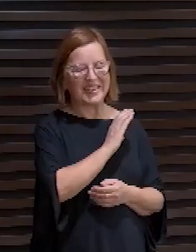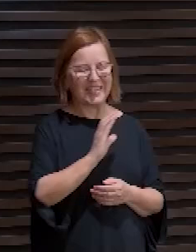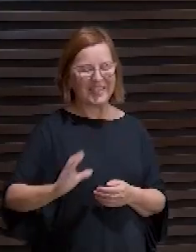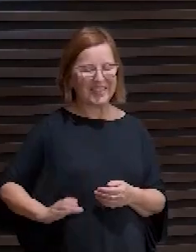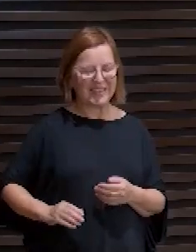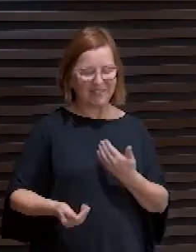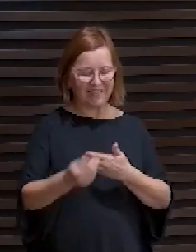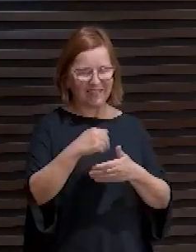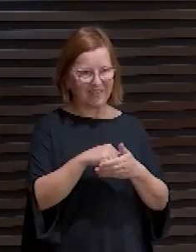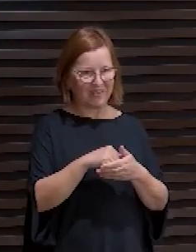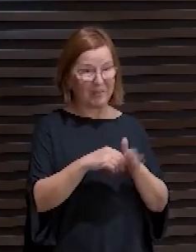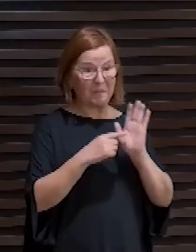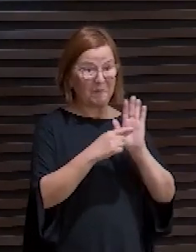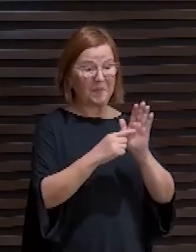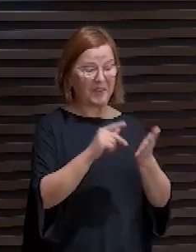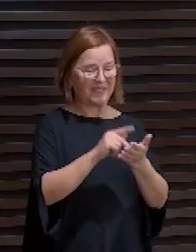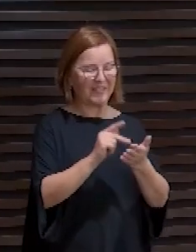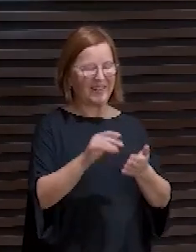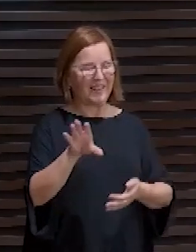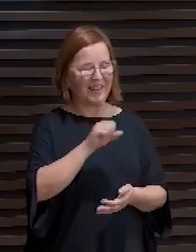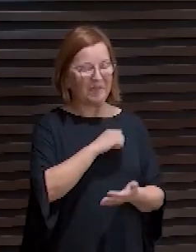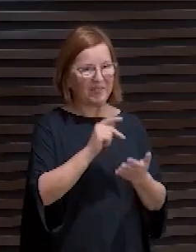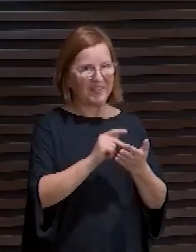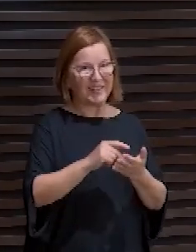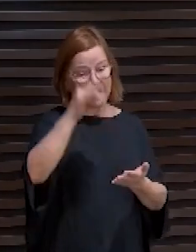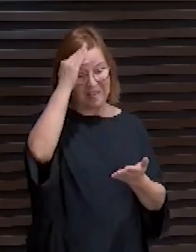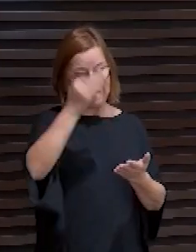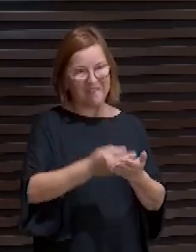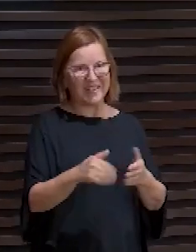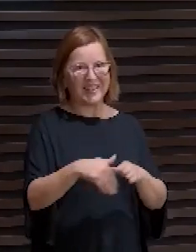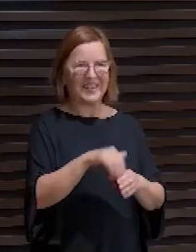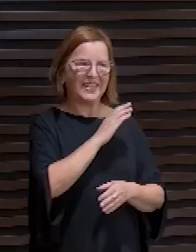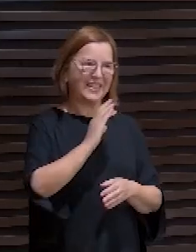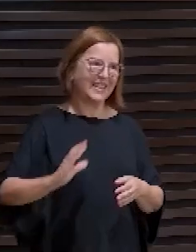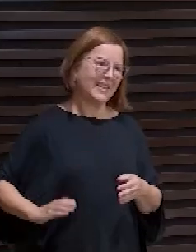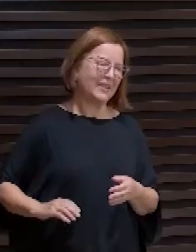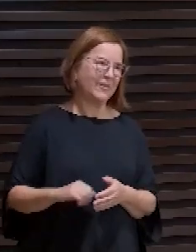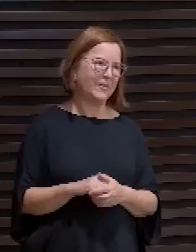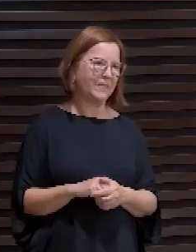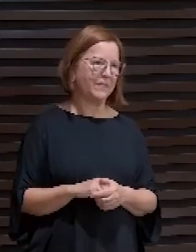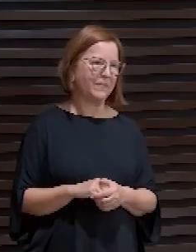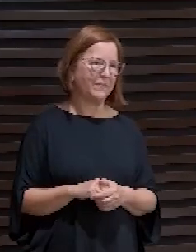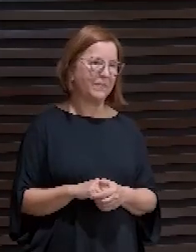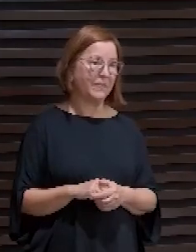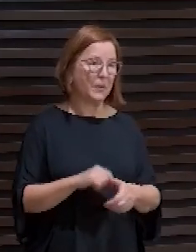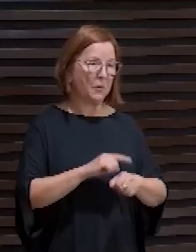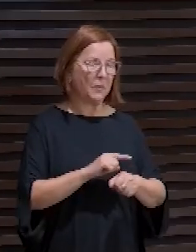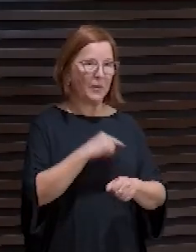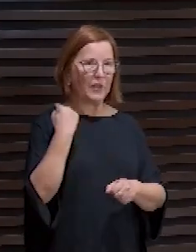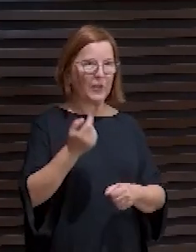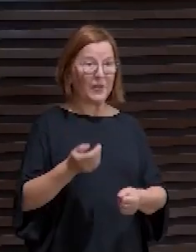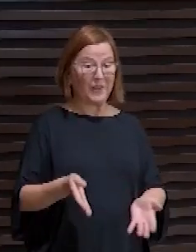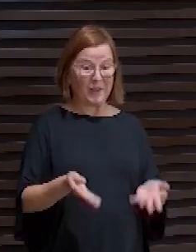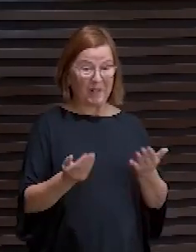evidenciam o verdadeiro amor, a verdadeira fé em Cristo. Então, quando nós encorajamos uns aos outros,